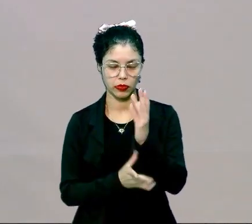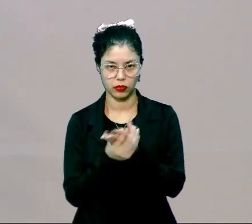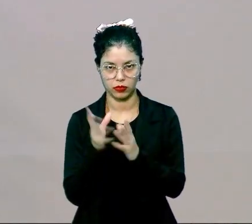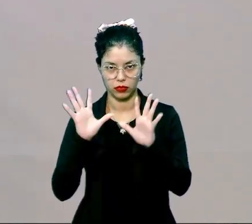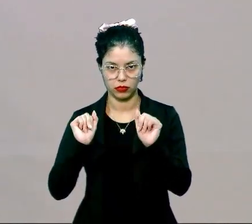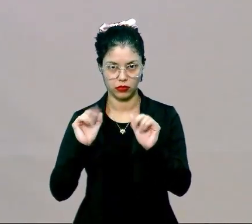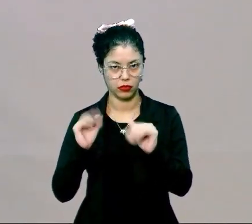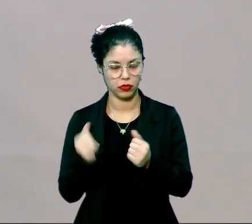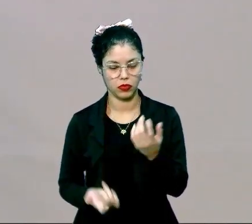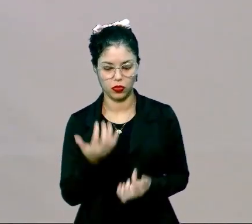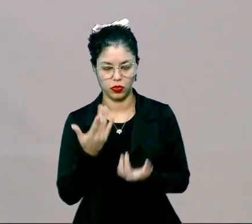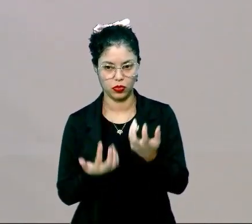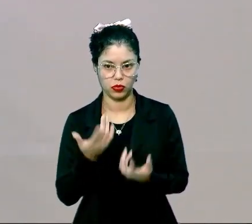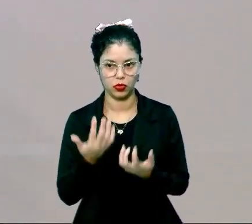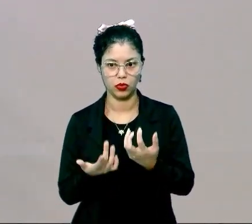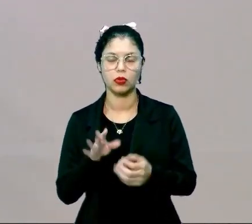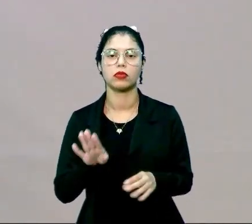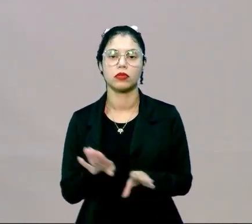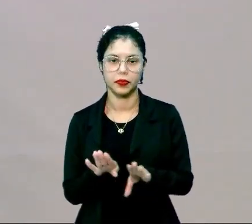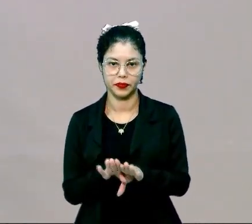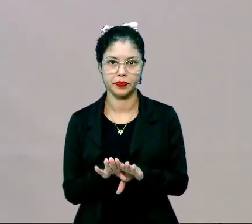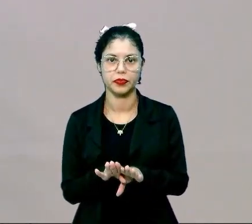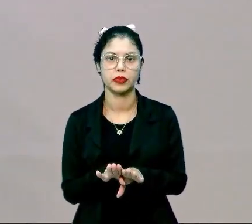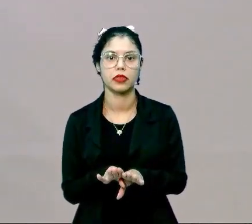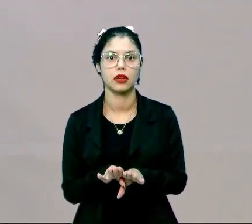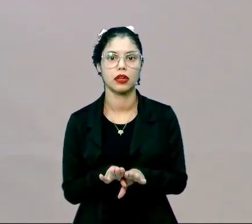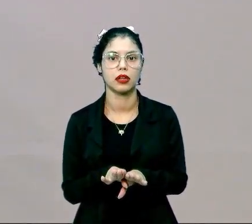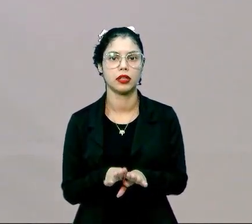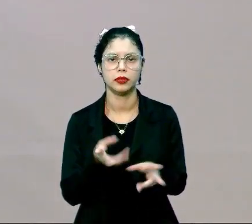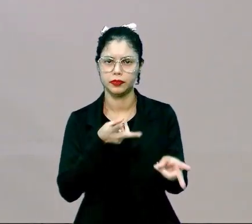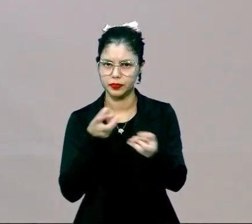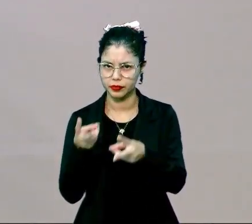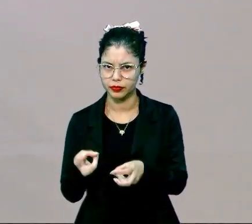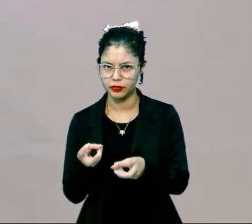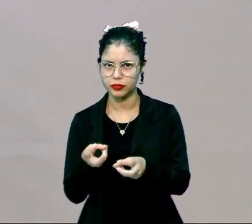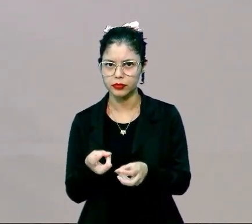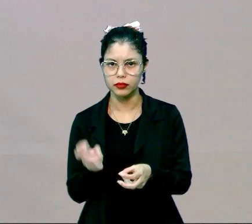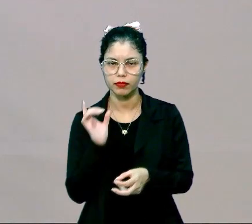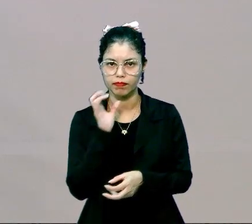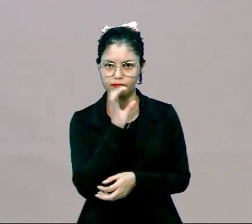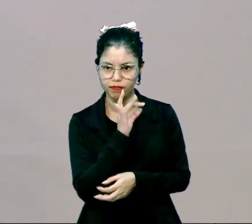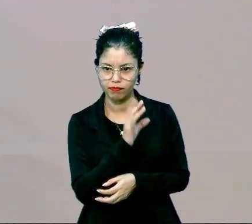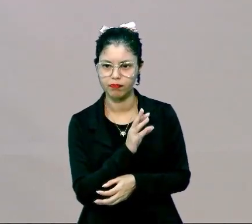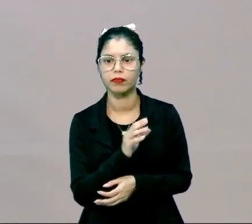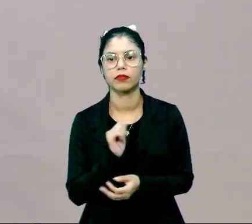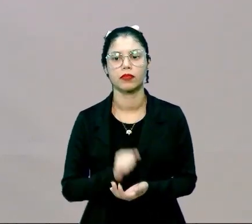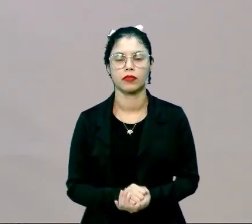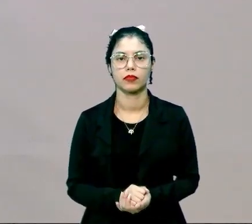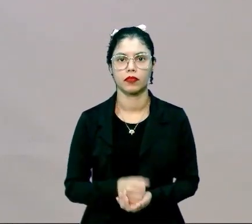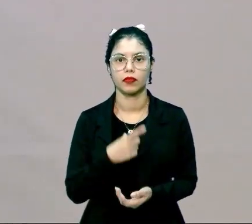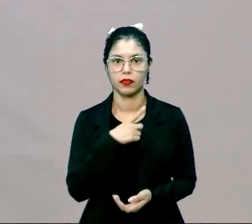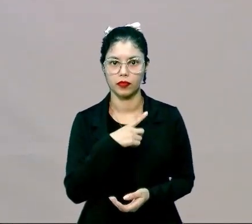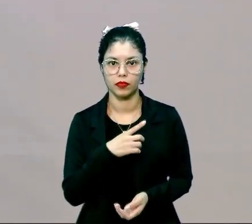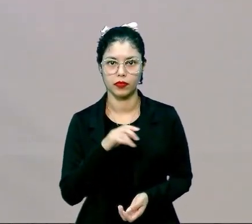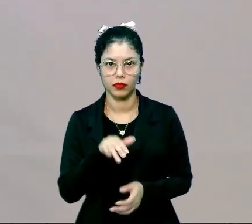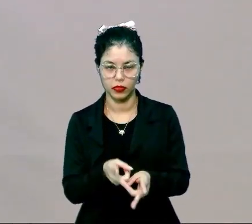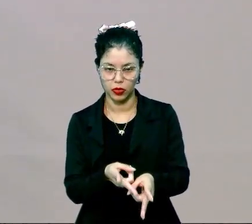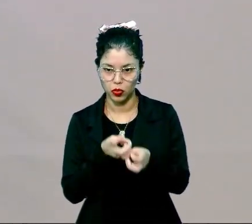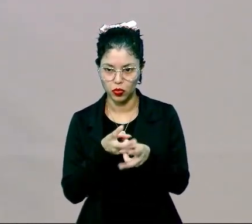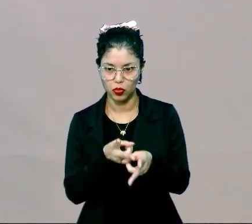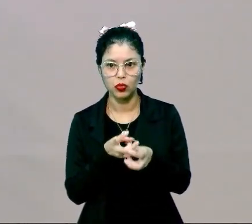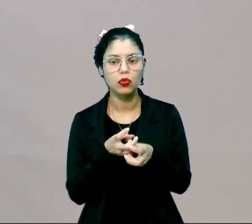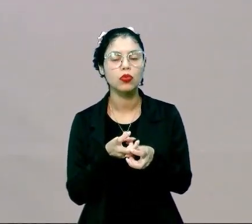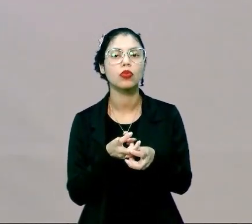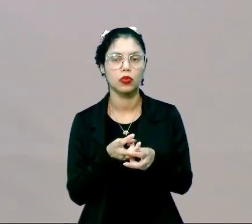ao fogo ou próximo ao forno quente, você vai perceber que suas mãos elas irão esquentar. Então, as suas mãos estão